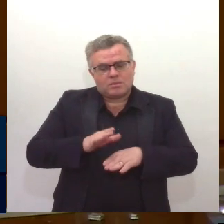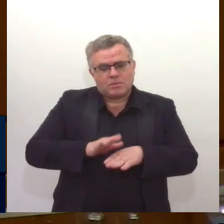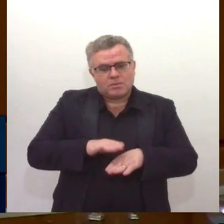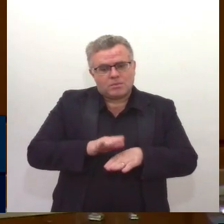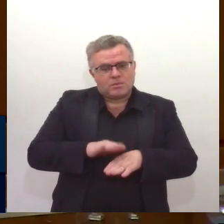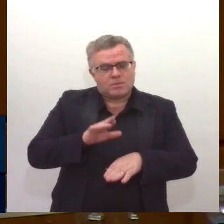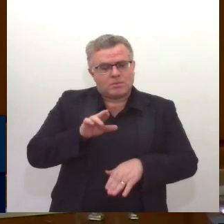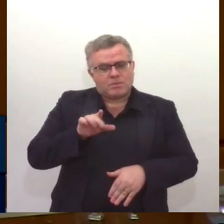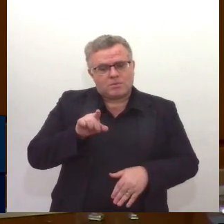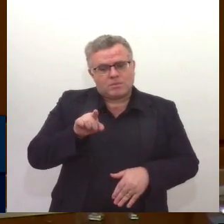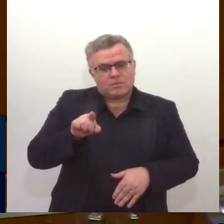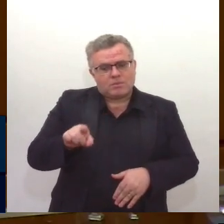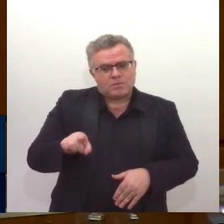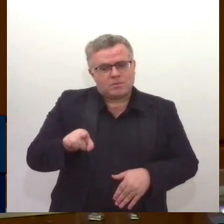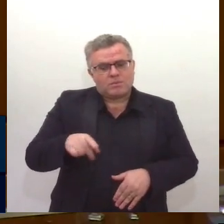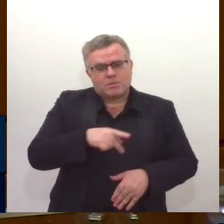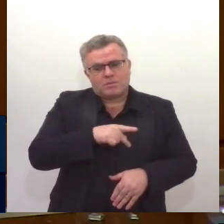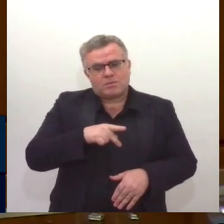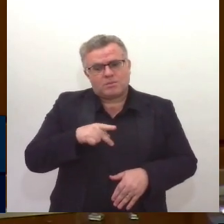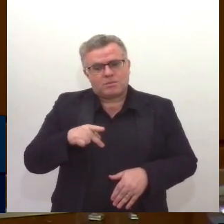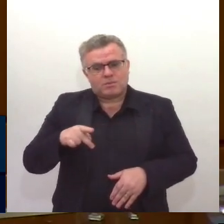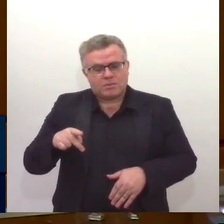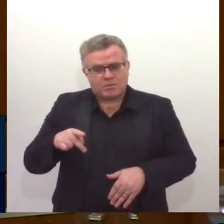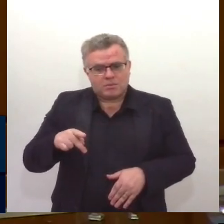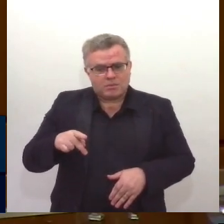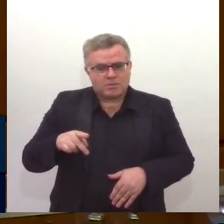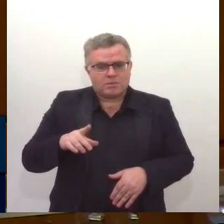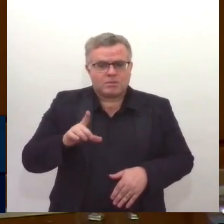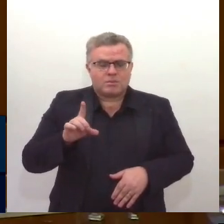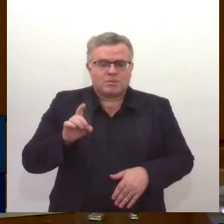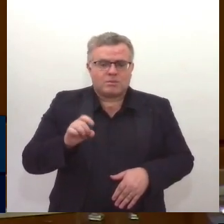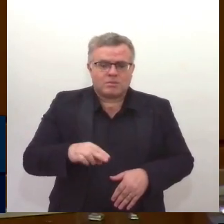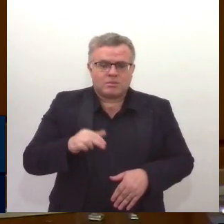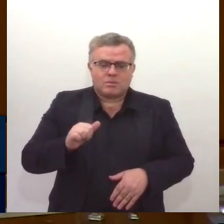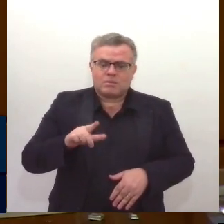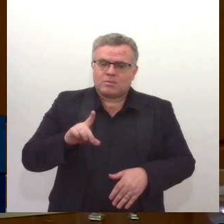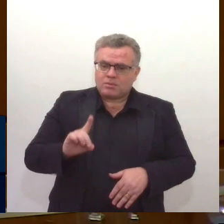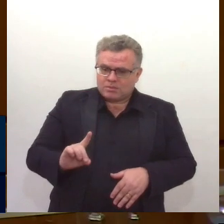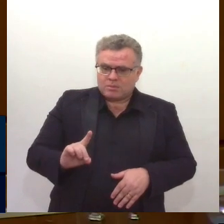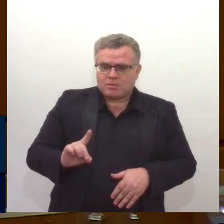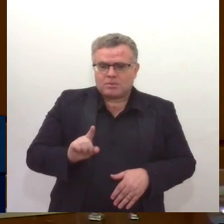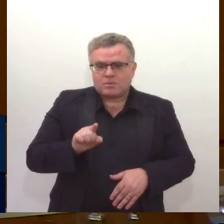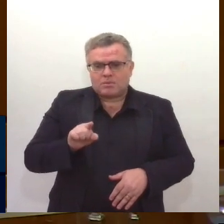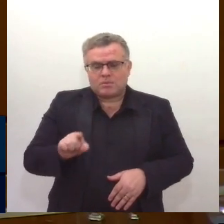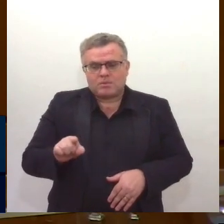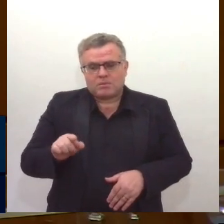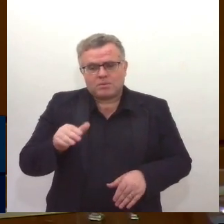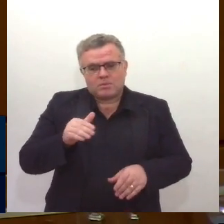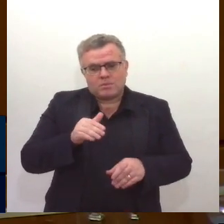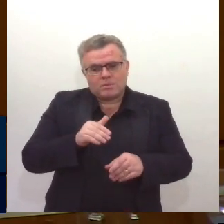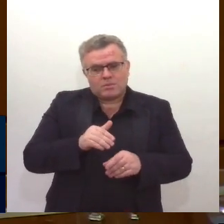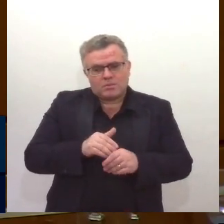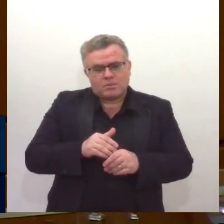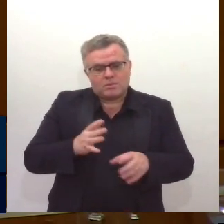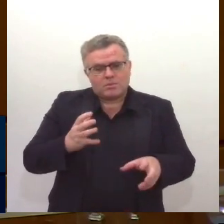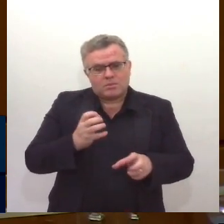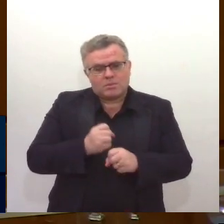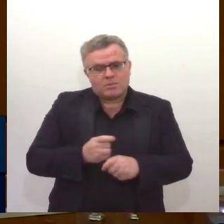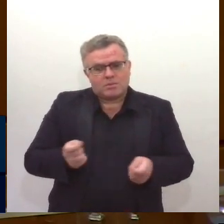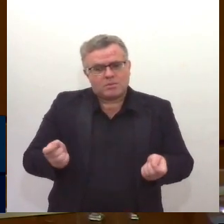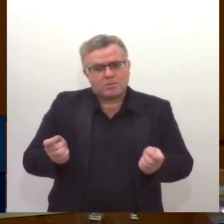presidente, Donald Trump, eleito ontem, com uma votação